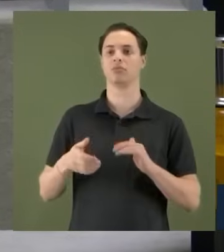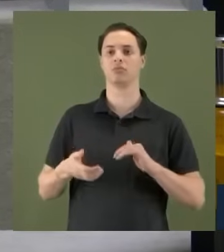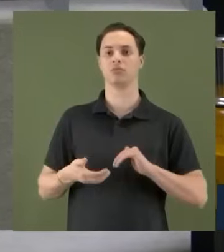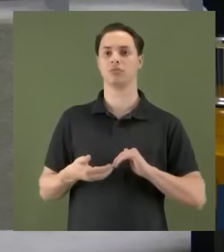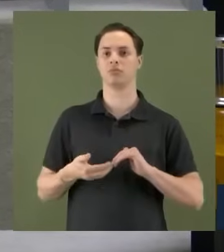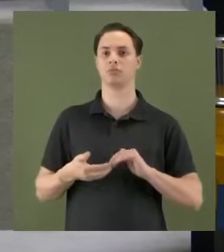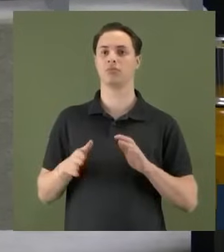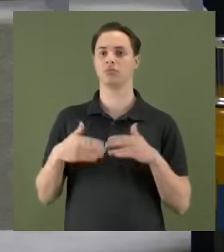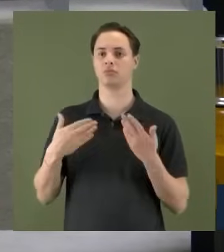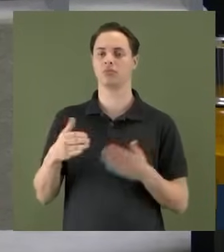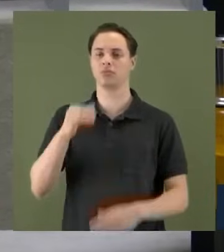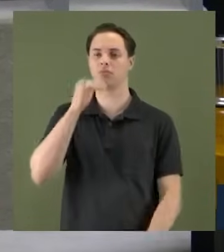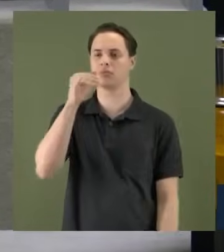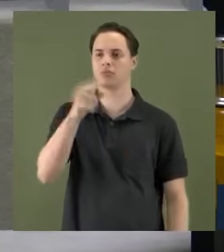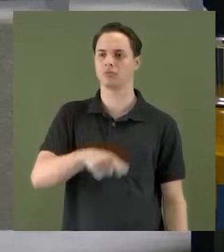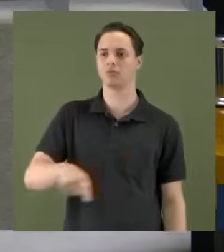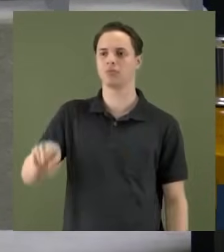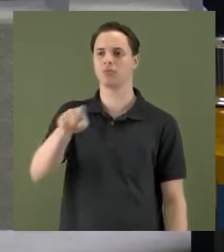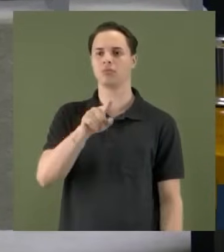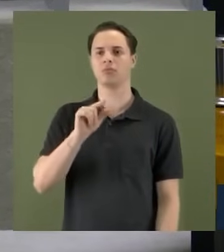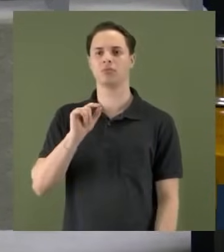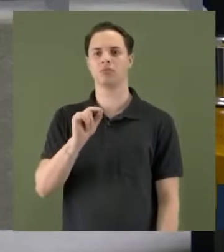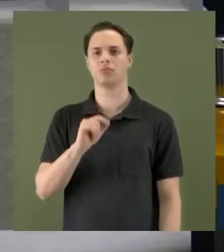Primeiro dizer a Vossas Excelências que ontem